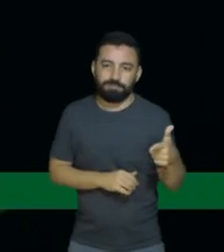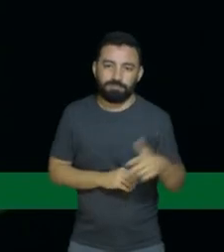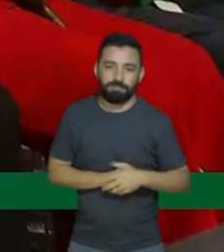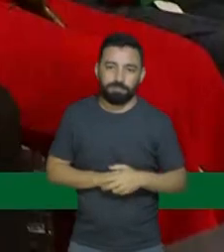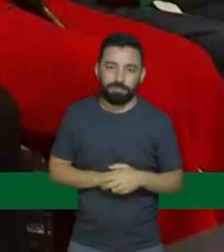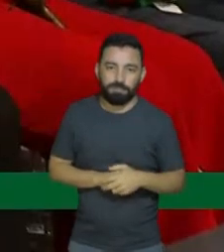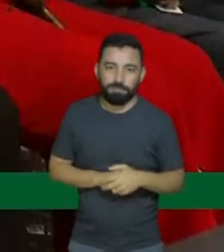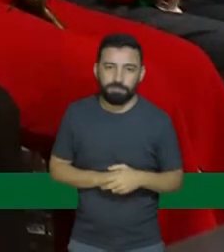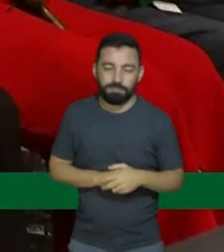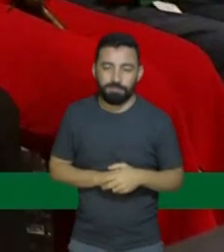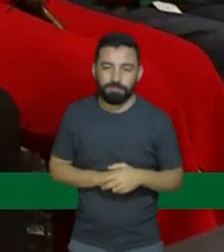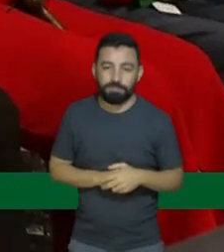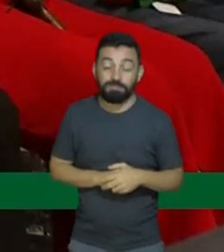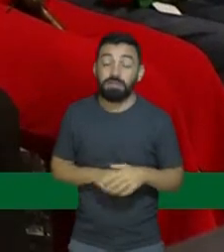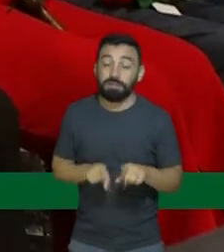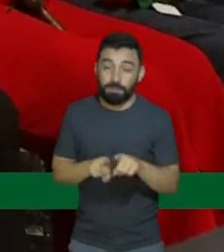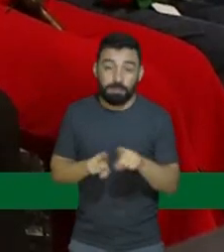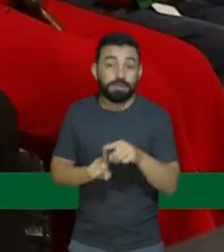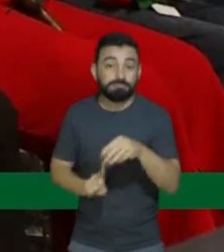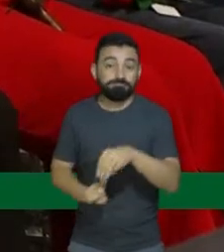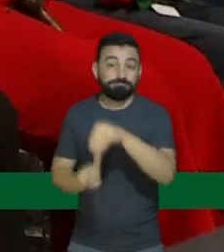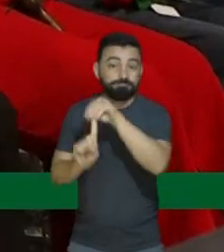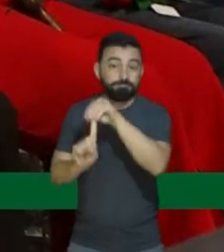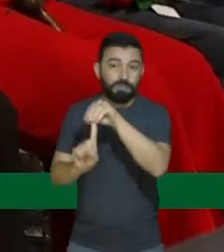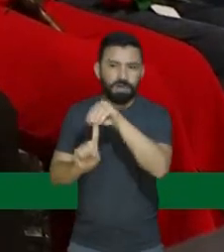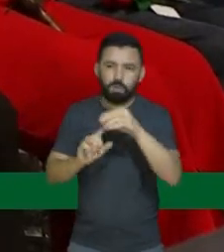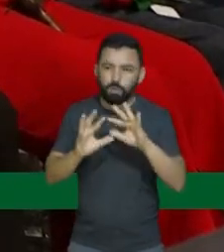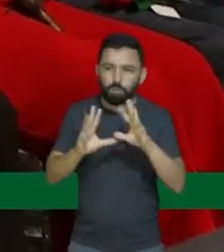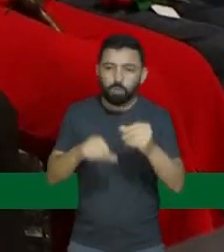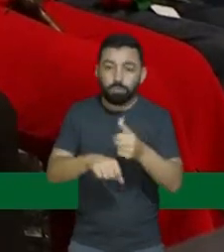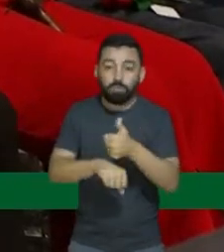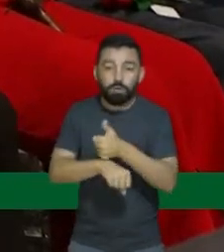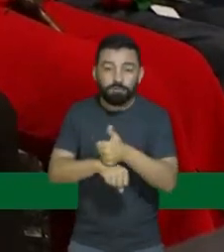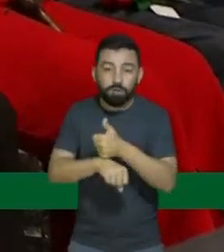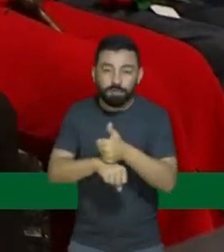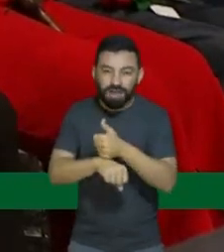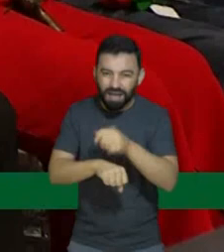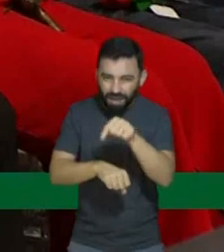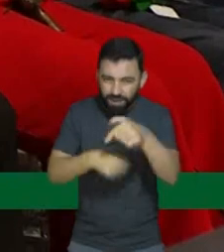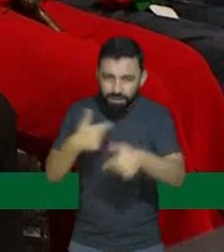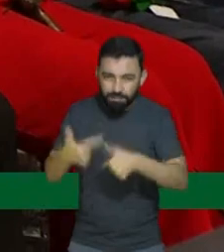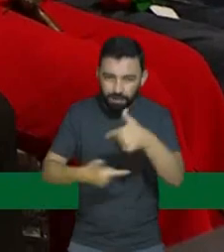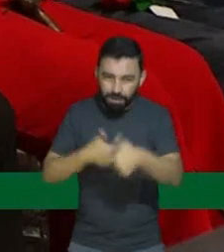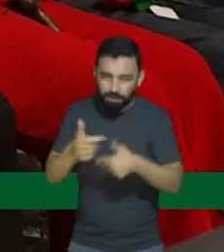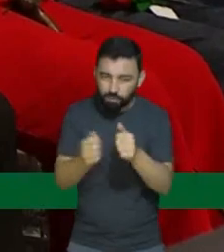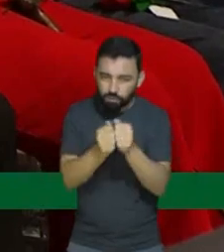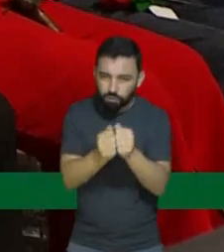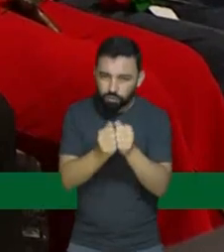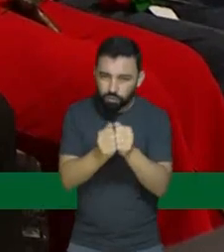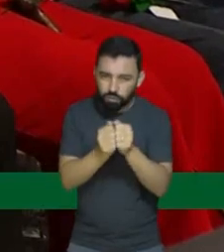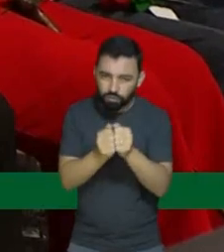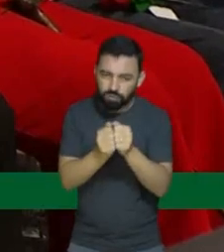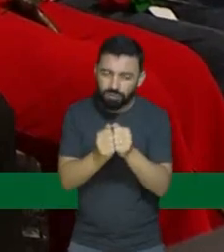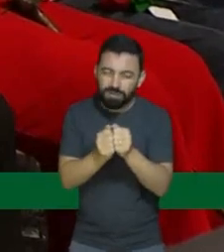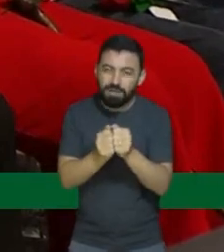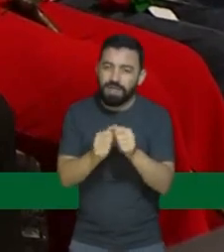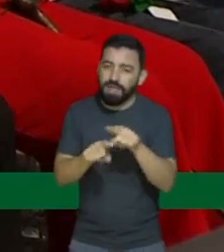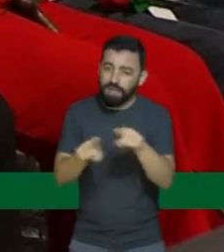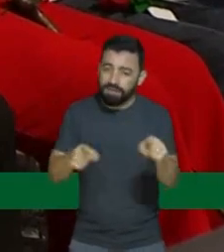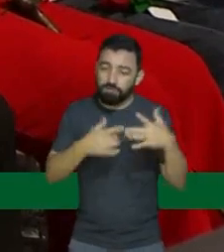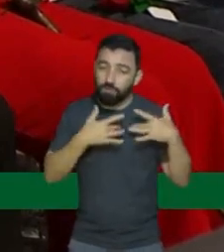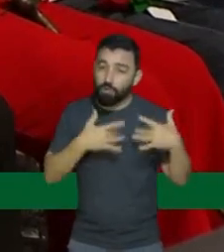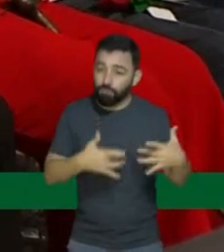destacamos também que todos os profissionais envolvidos com as atividades são